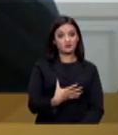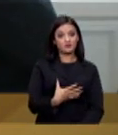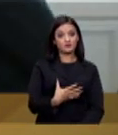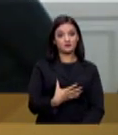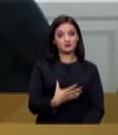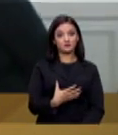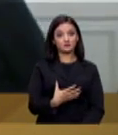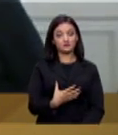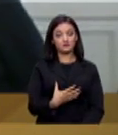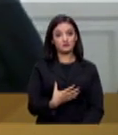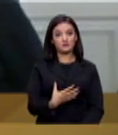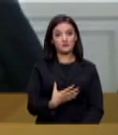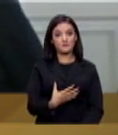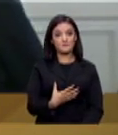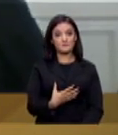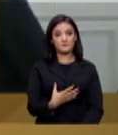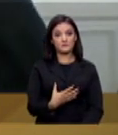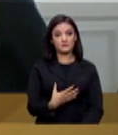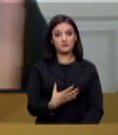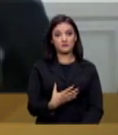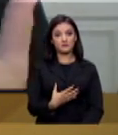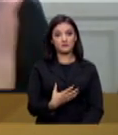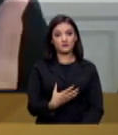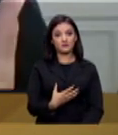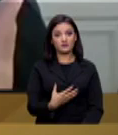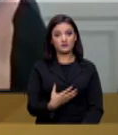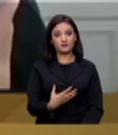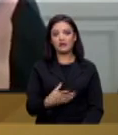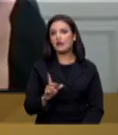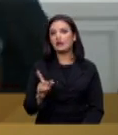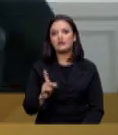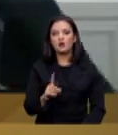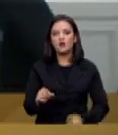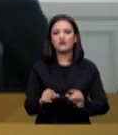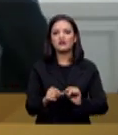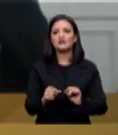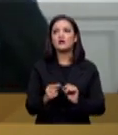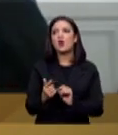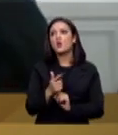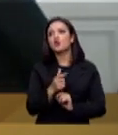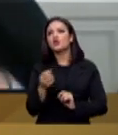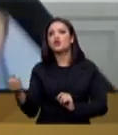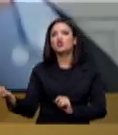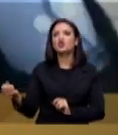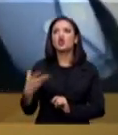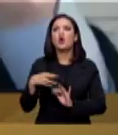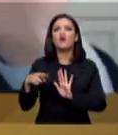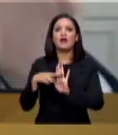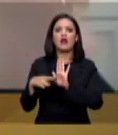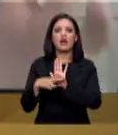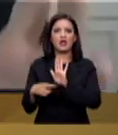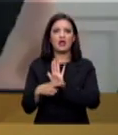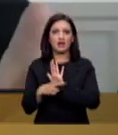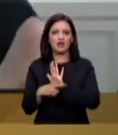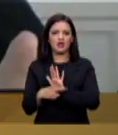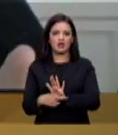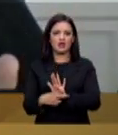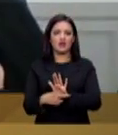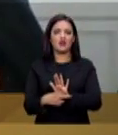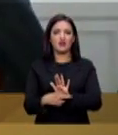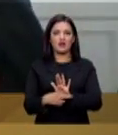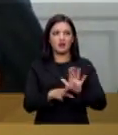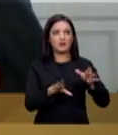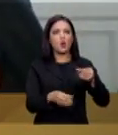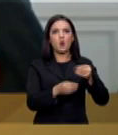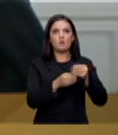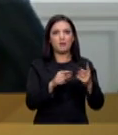A nova lei, ela não dá ultratividade às leis anteriores. A nova lei, ela não só é